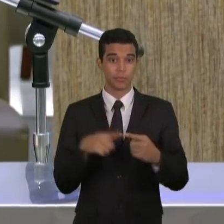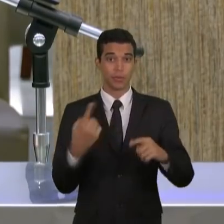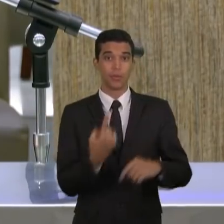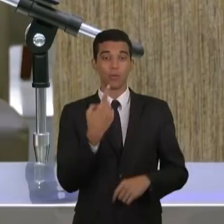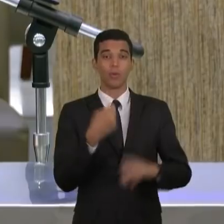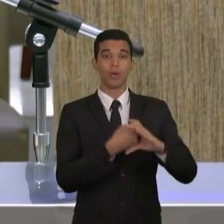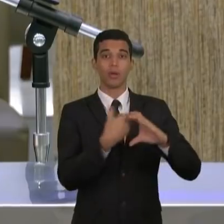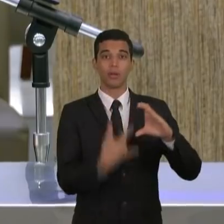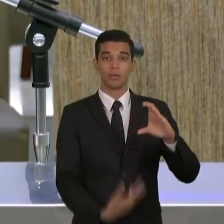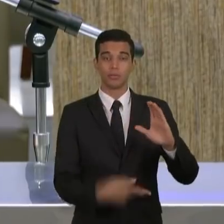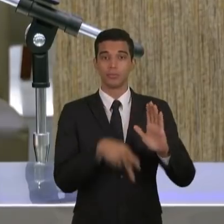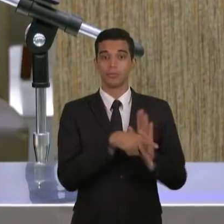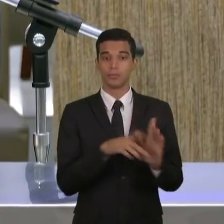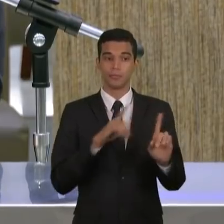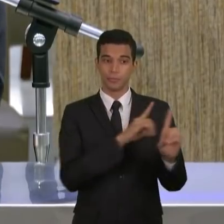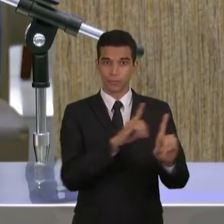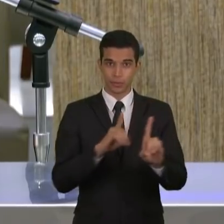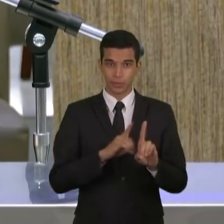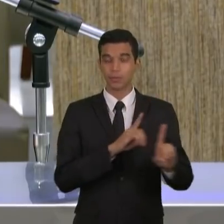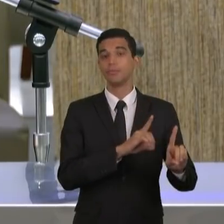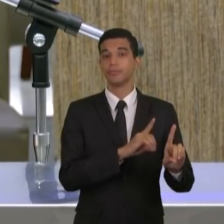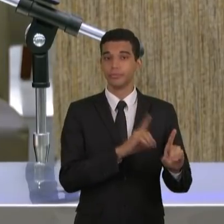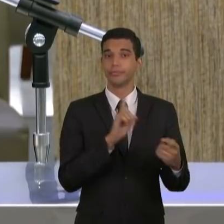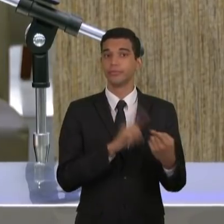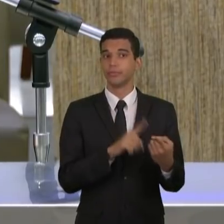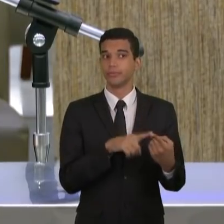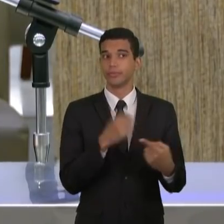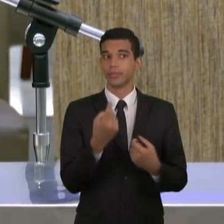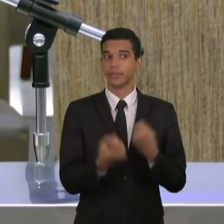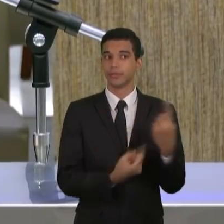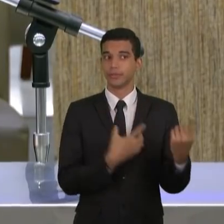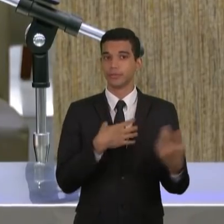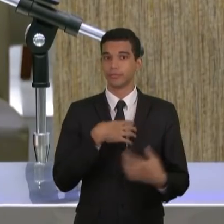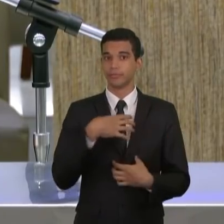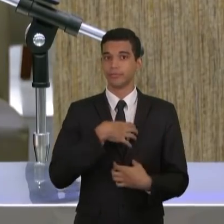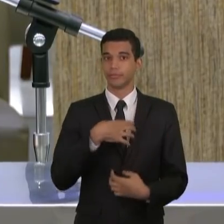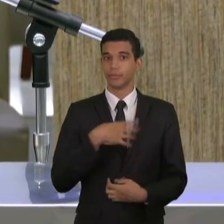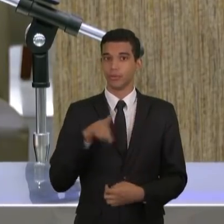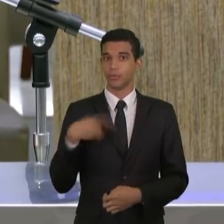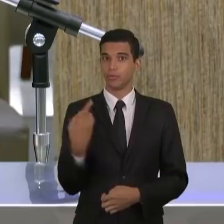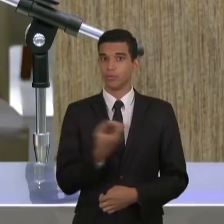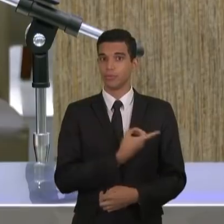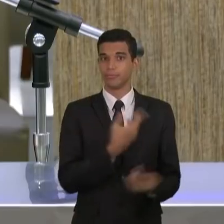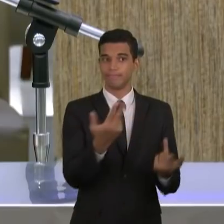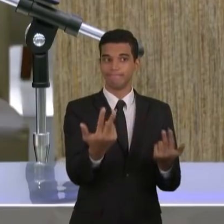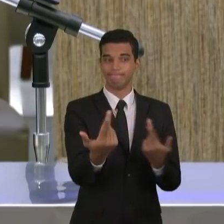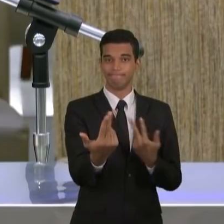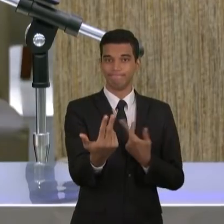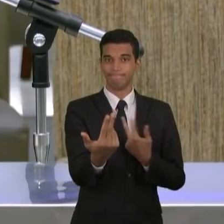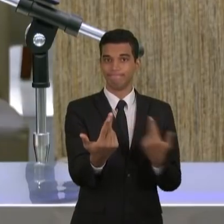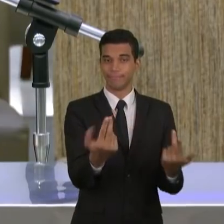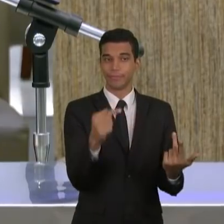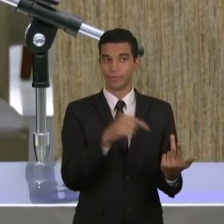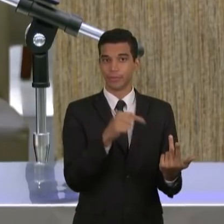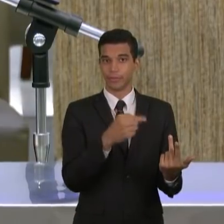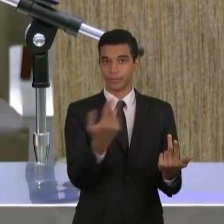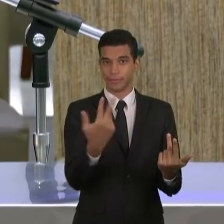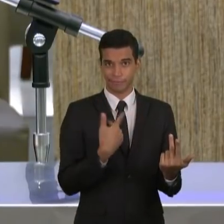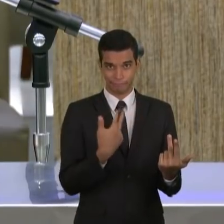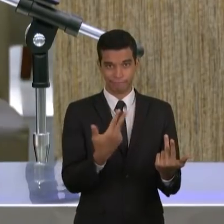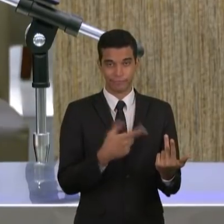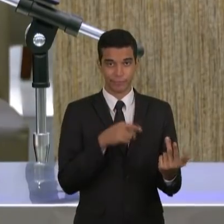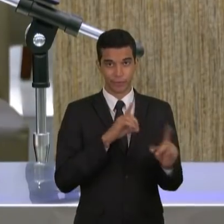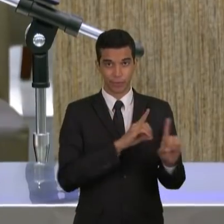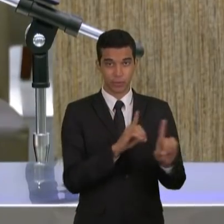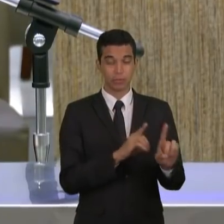mais que está presente em certa medida em nós em certa medida em nosso coração que é o